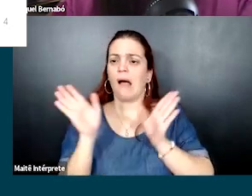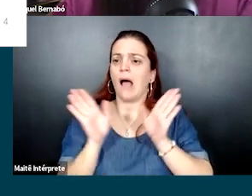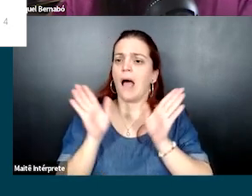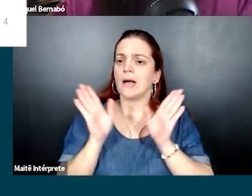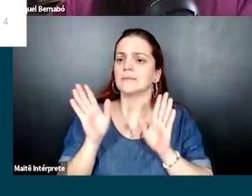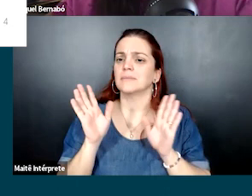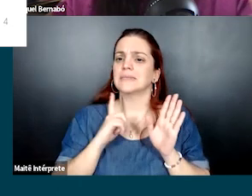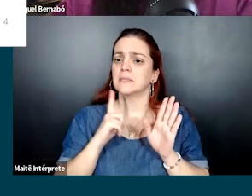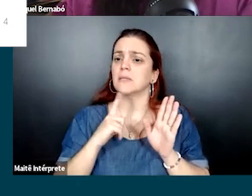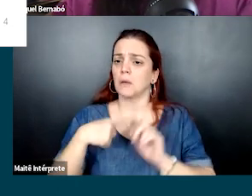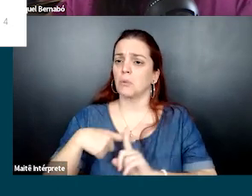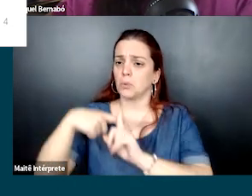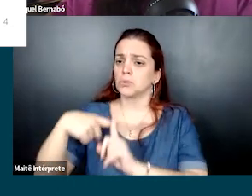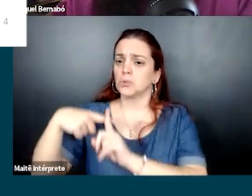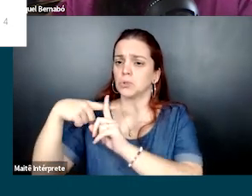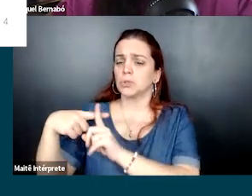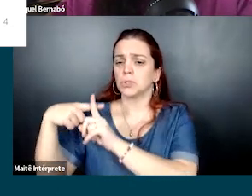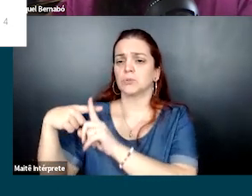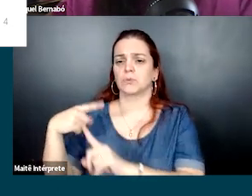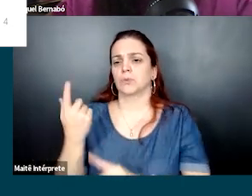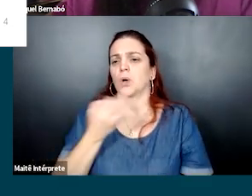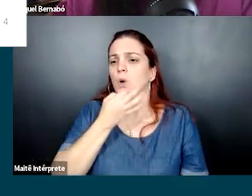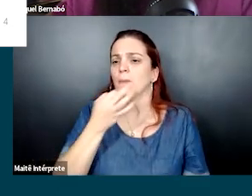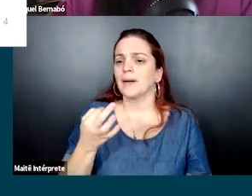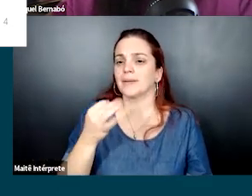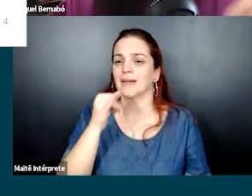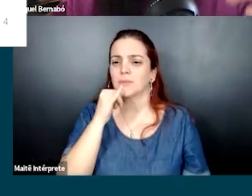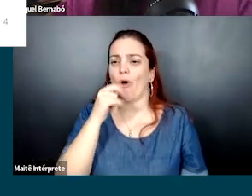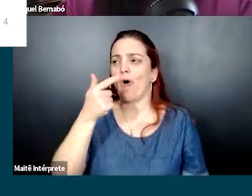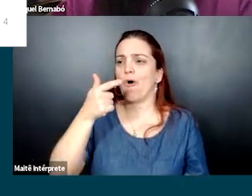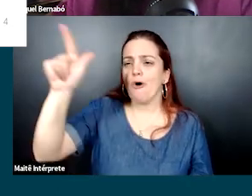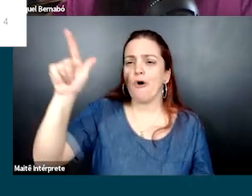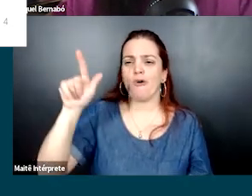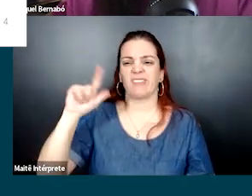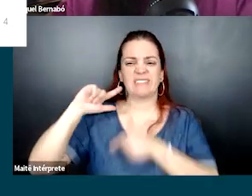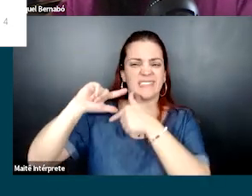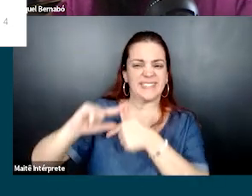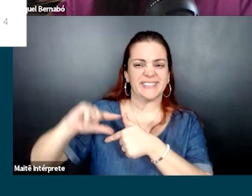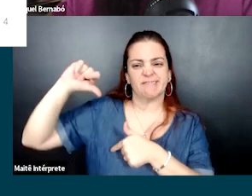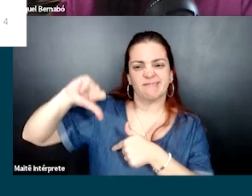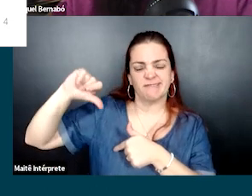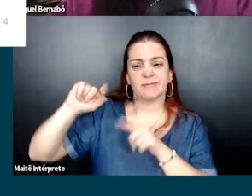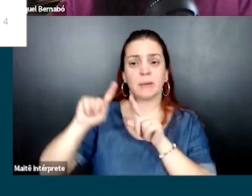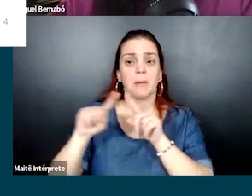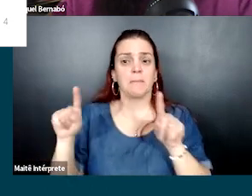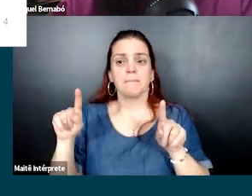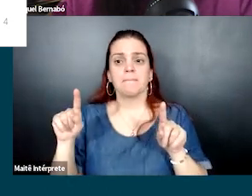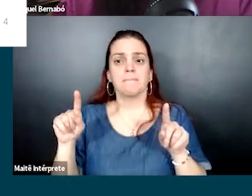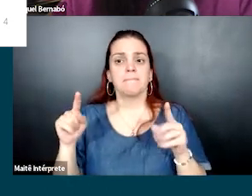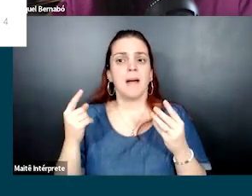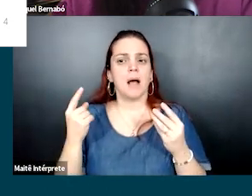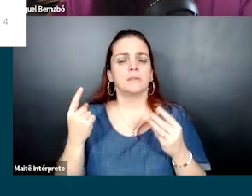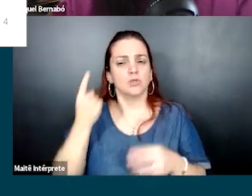vista de acessibilidade, acumulava alguns comentários positivos quando se comparava com outras empresas mais